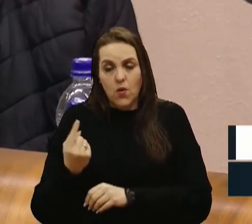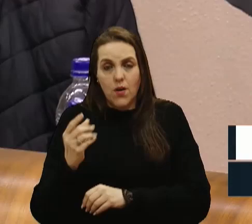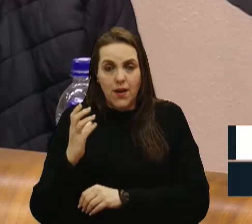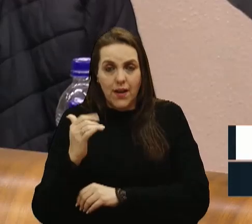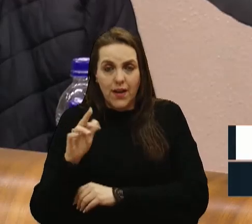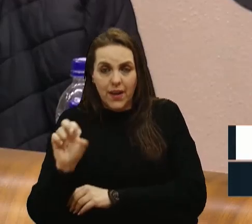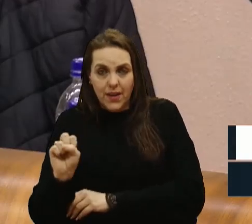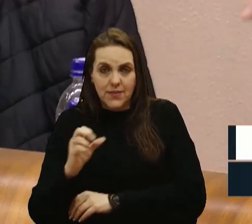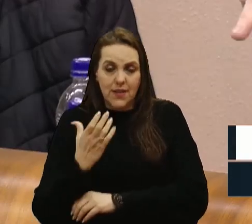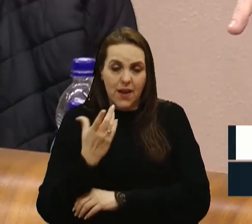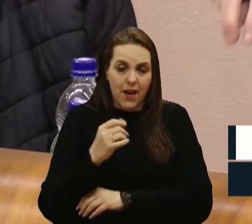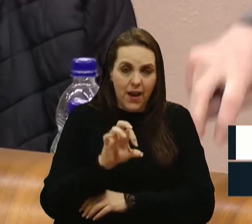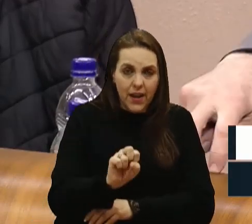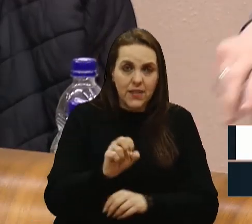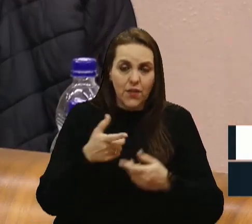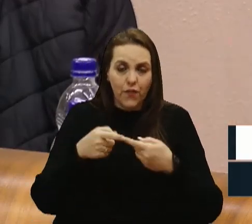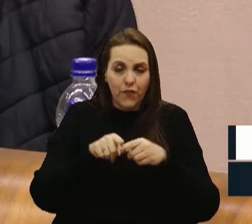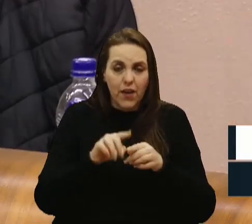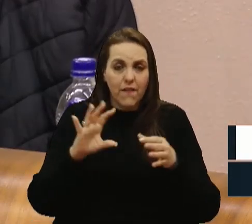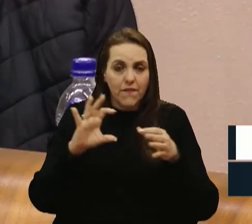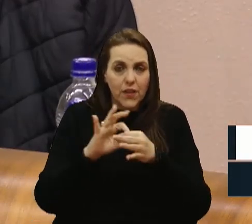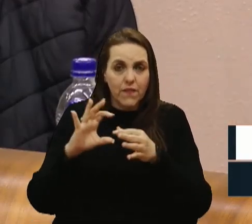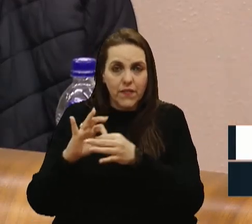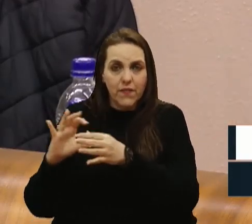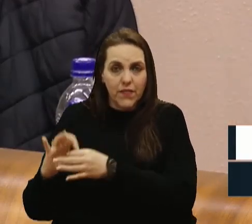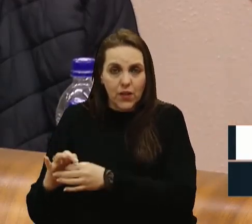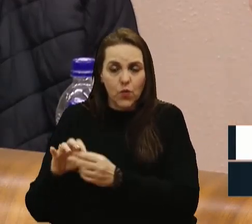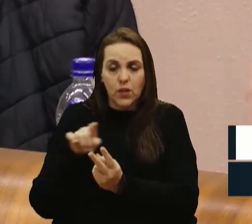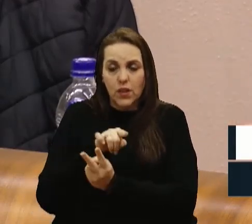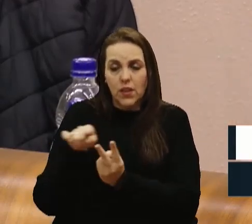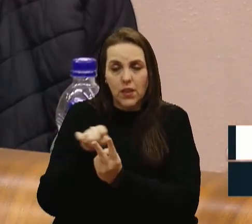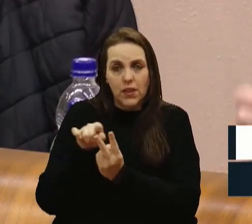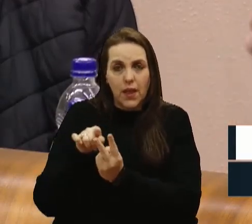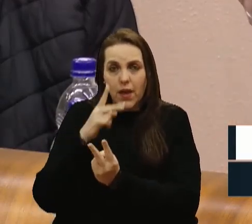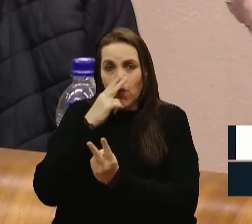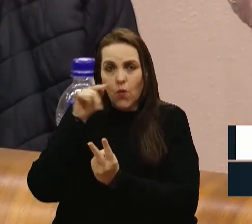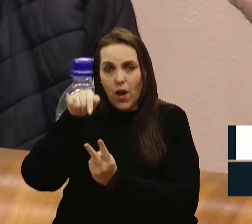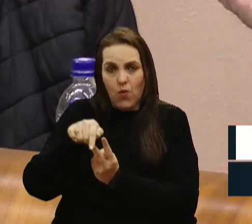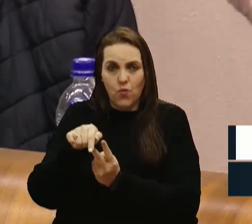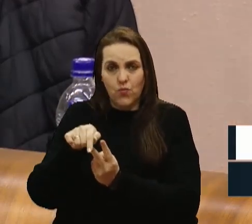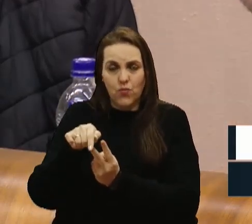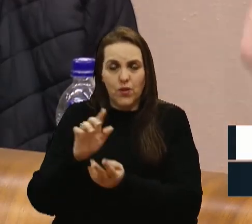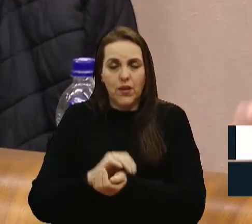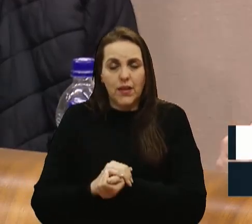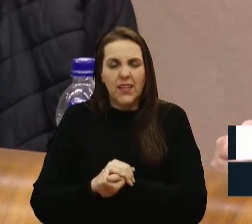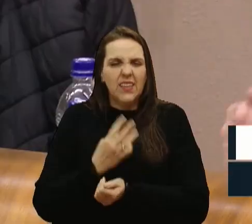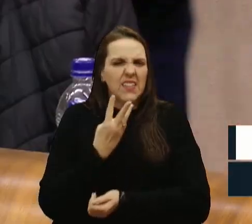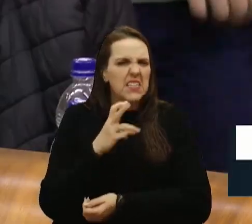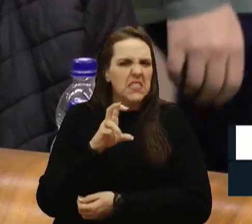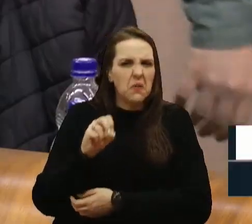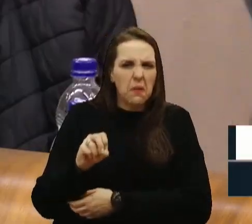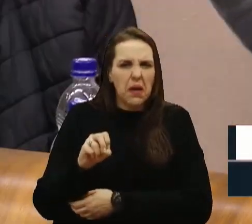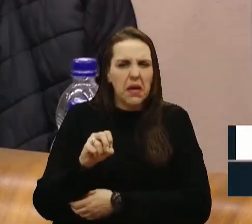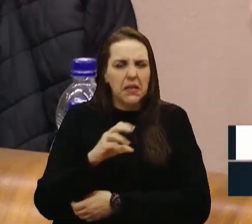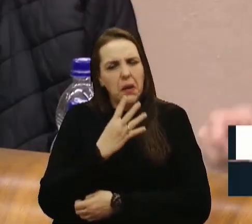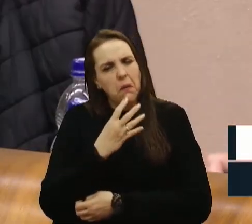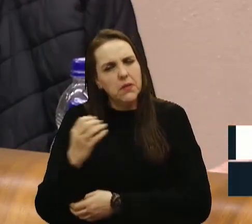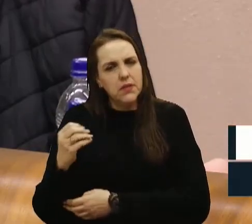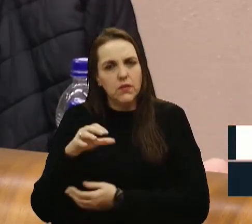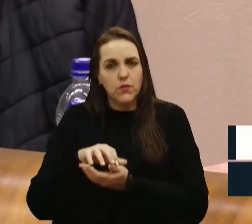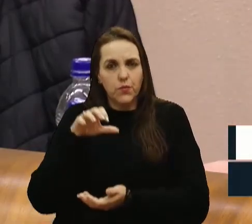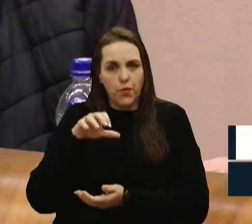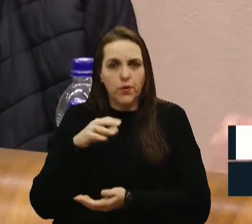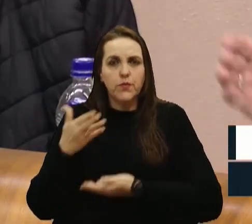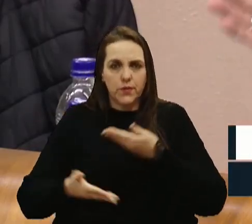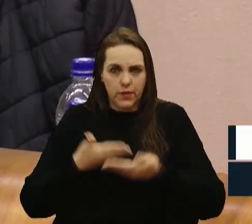tem 2 vinculadas ao mesmo CRAS. Então, hoje nós atendemos em torno de 350 a 400 idosos. Só que eu vou lhe dizer